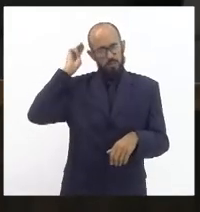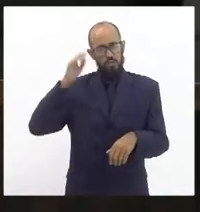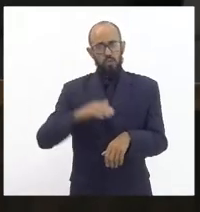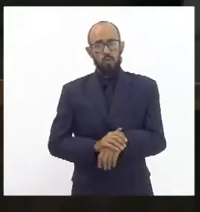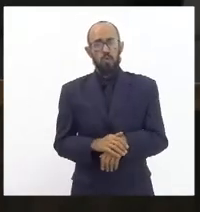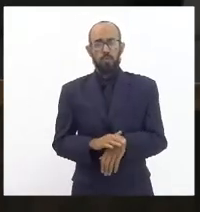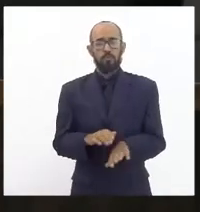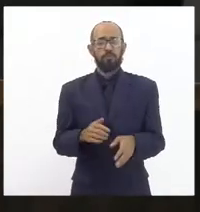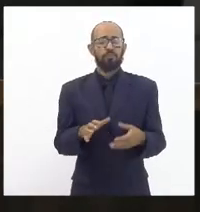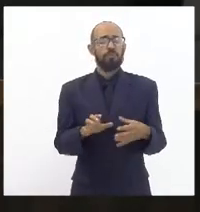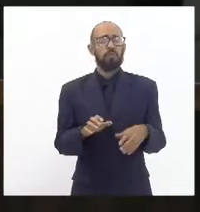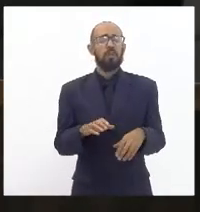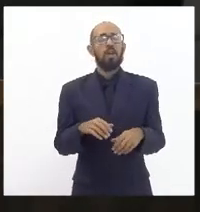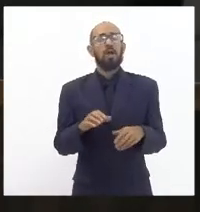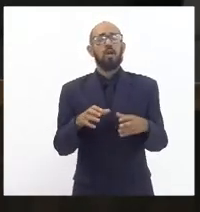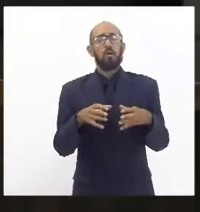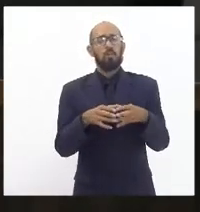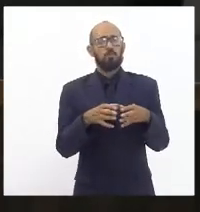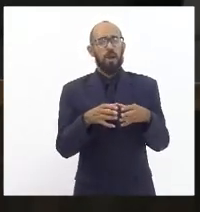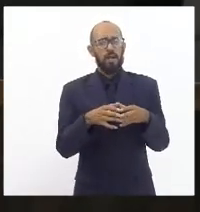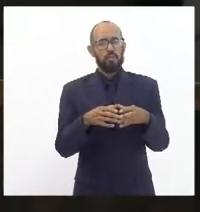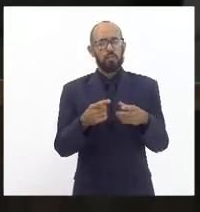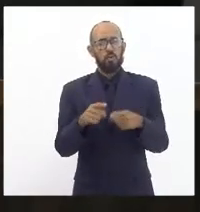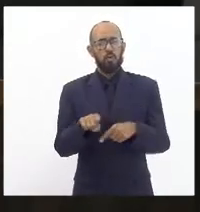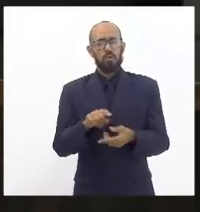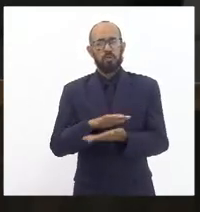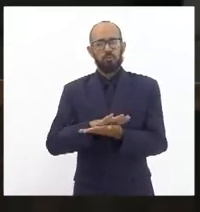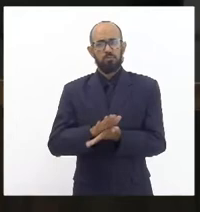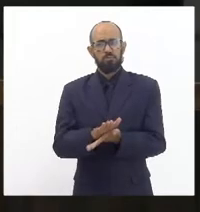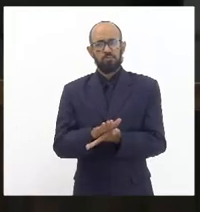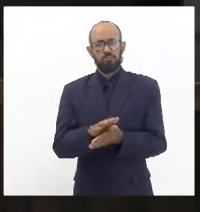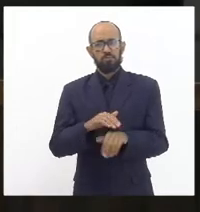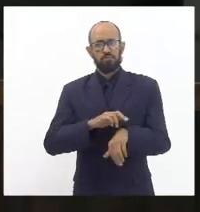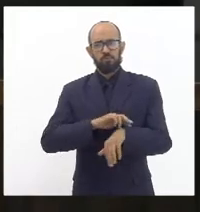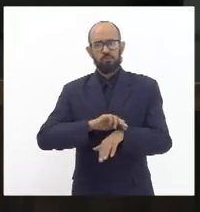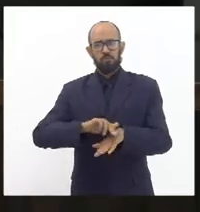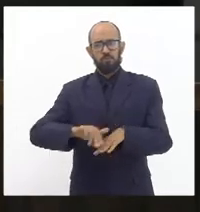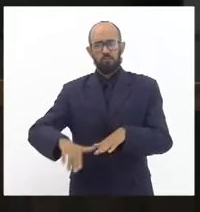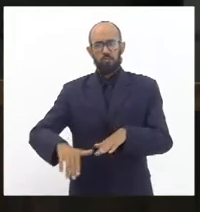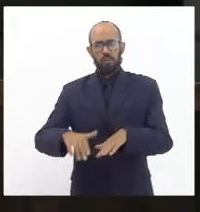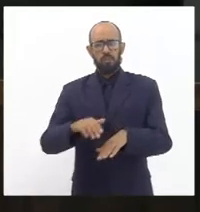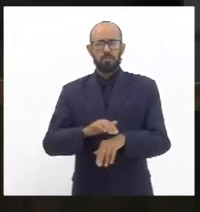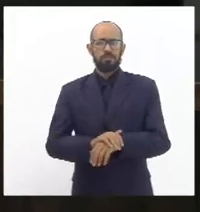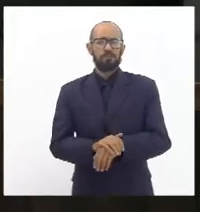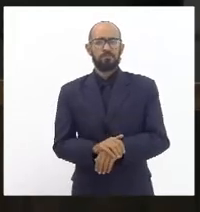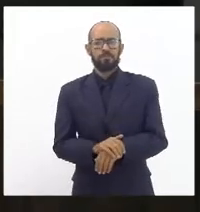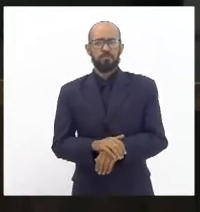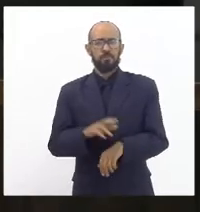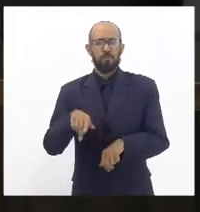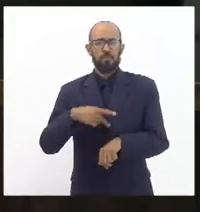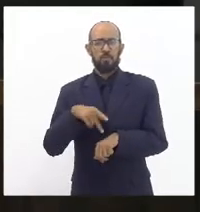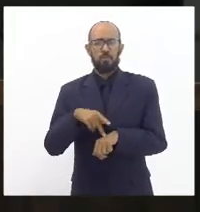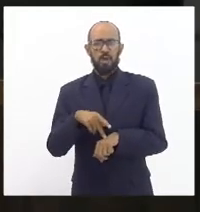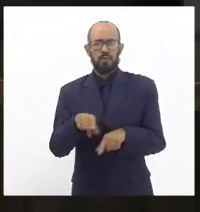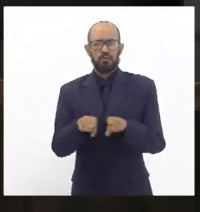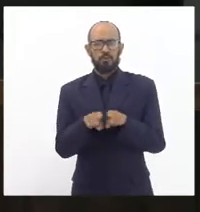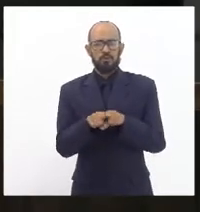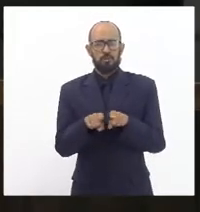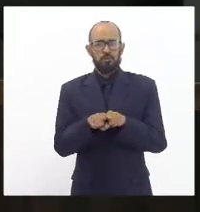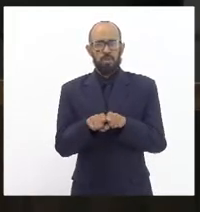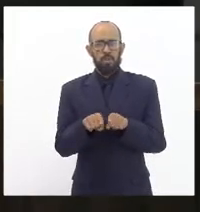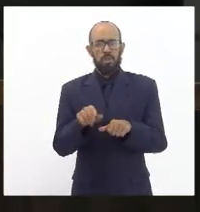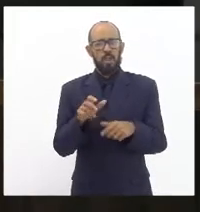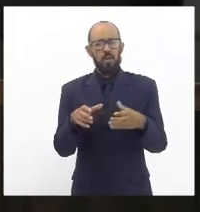pareceres das comissões de combate às discriminações e preconceitos de raça cor etnia religião procedência Nacional a comissão de defesa